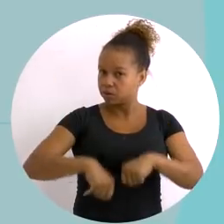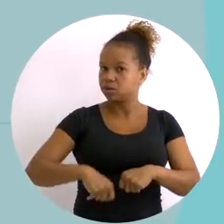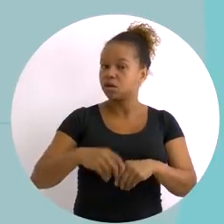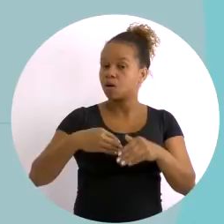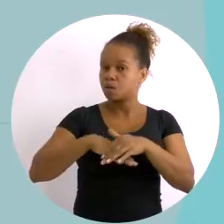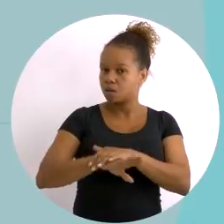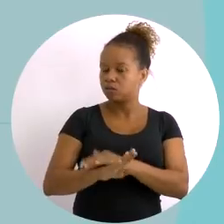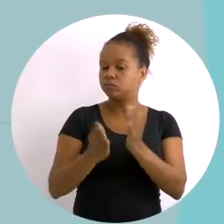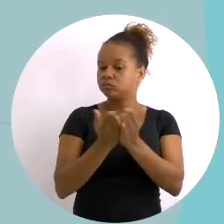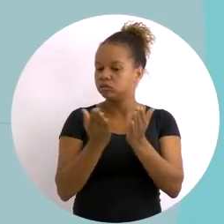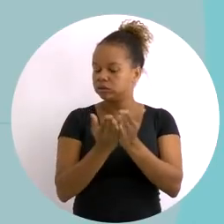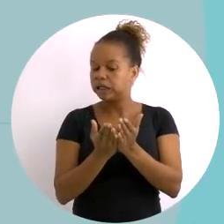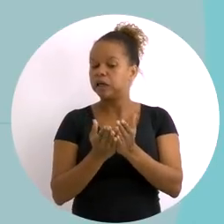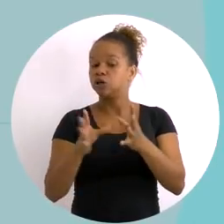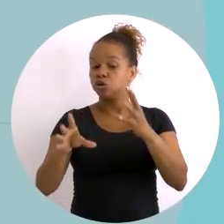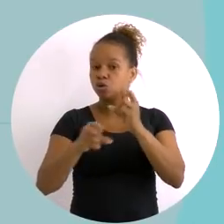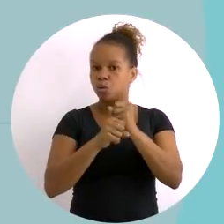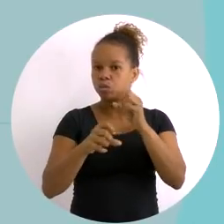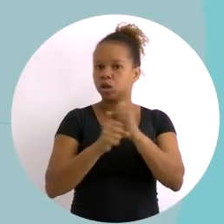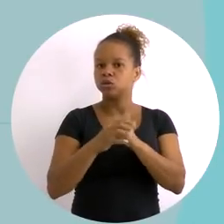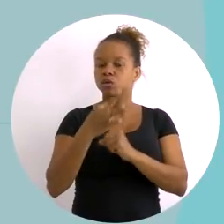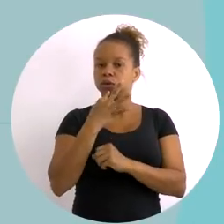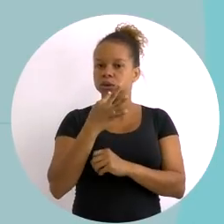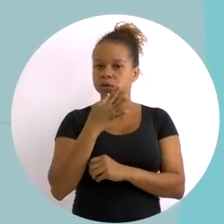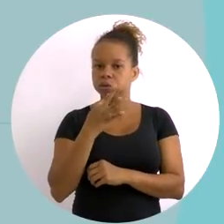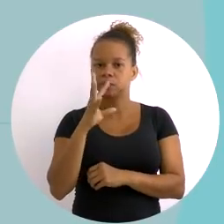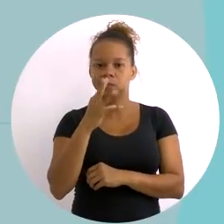caderno, somando esses conhecimentos, você vai